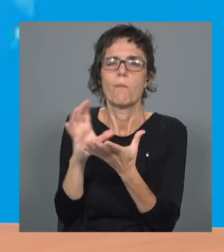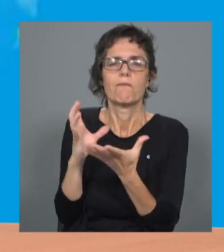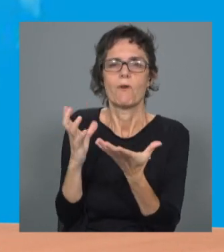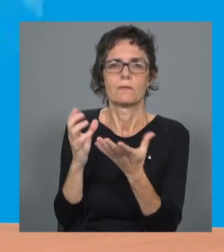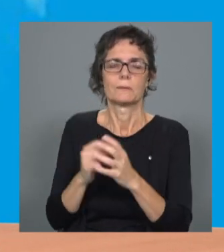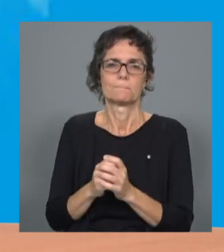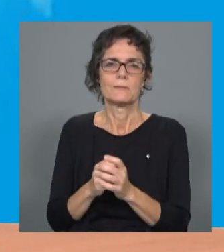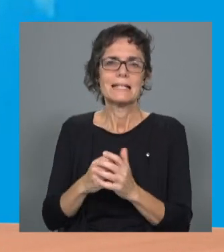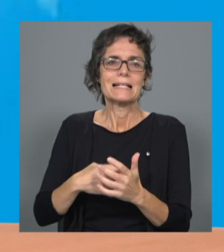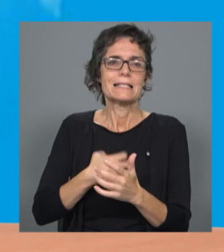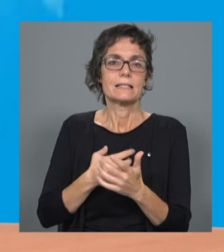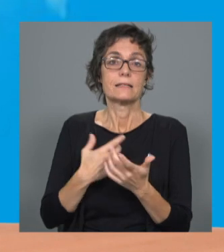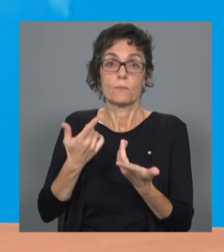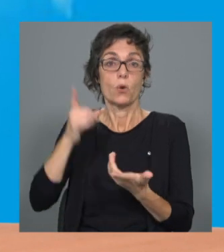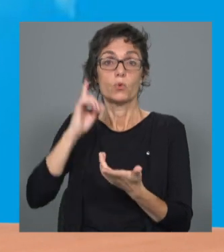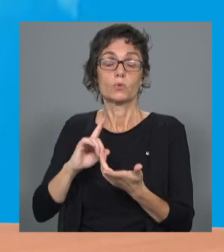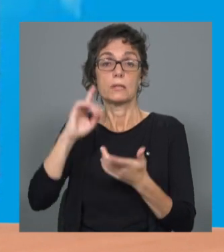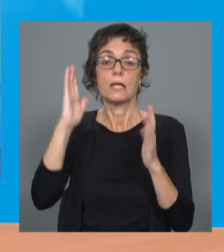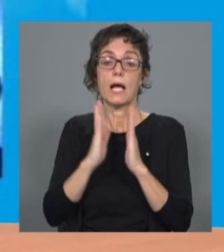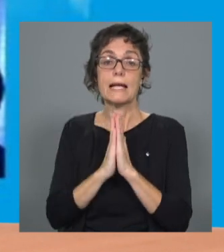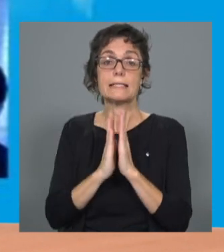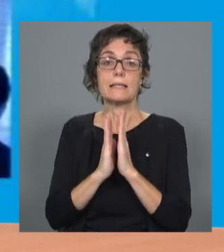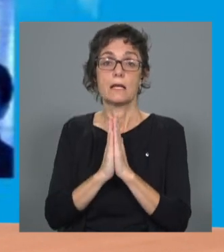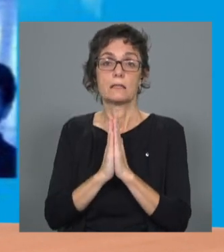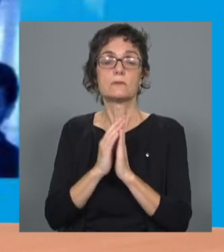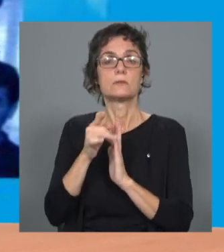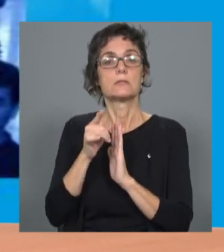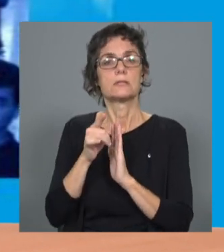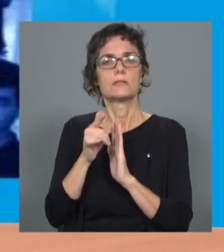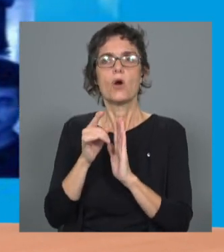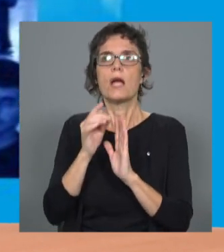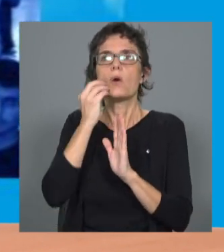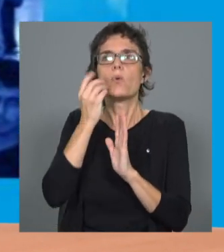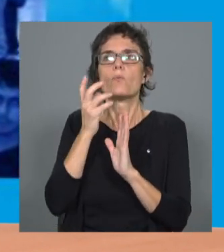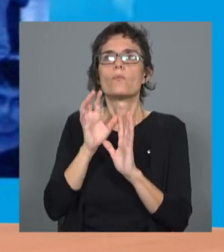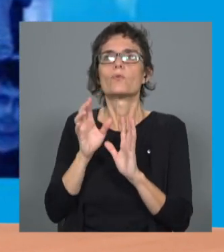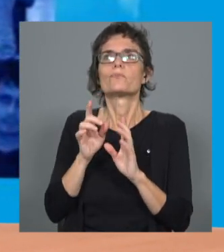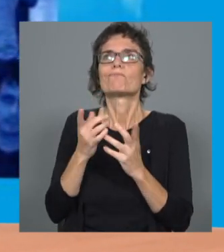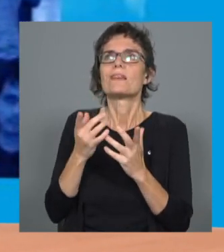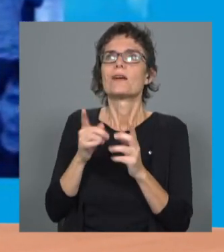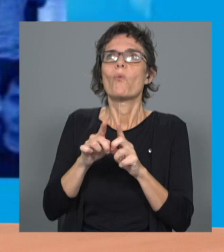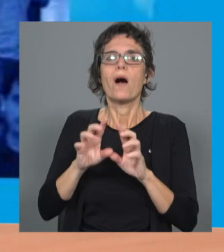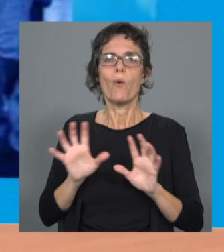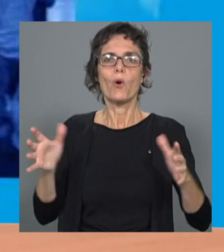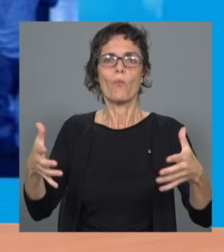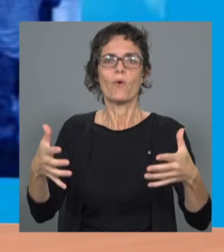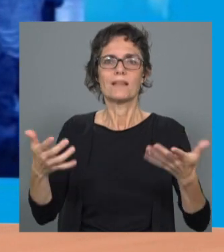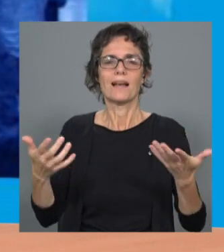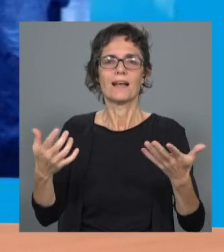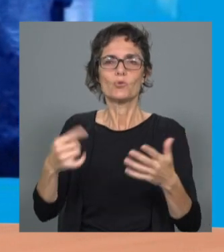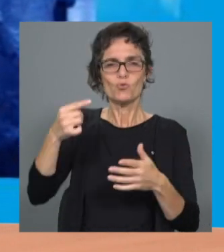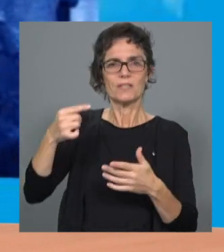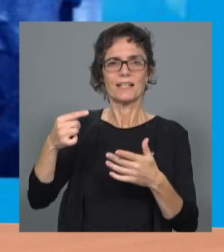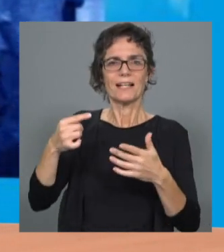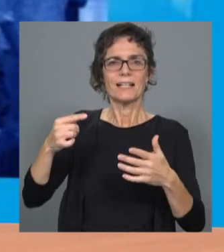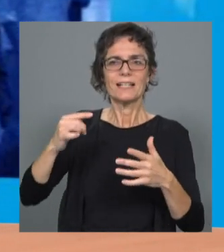comunidade única que se reúne à volta do seu Criador, e que uns intercedem por nós junto de Deus,